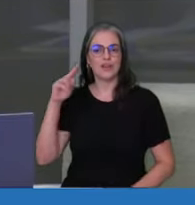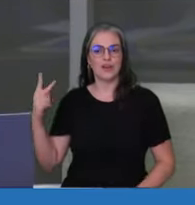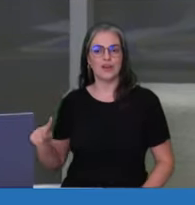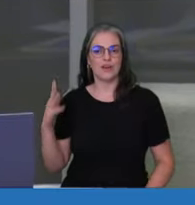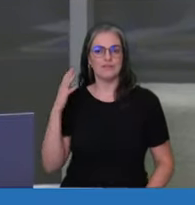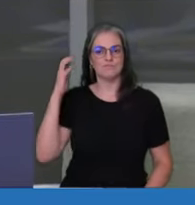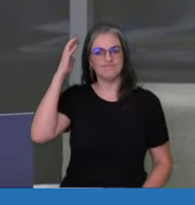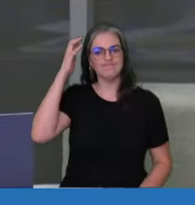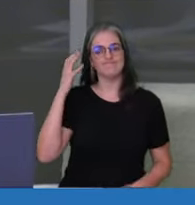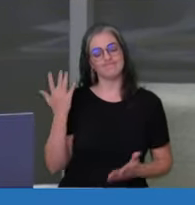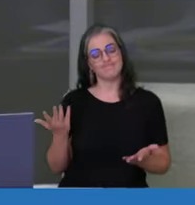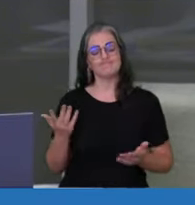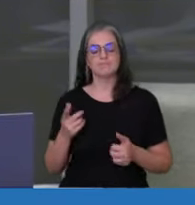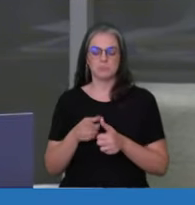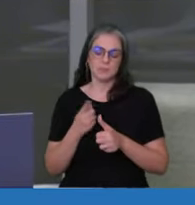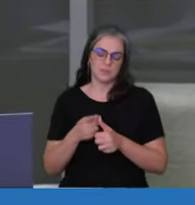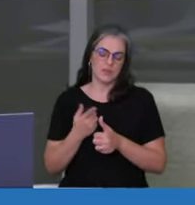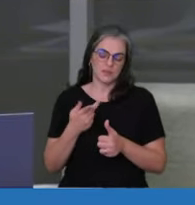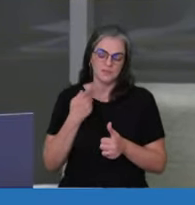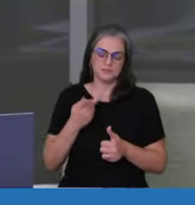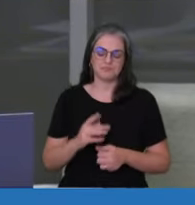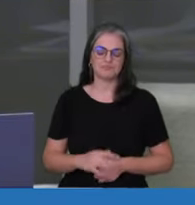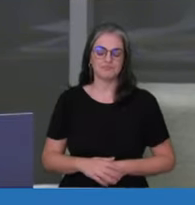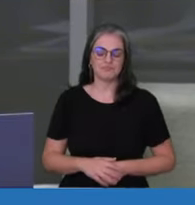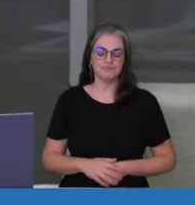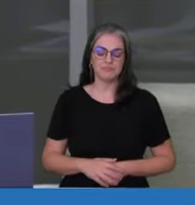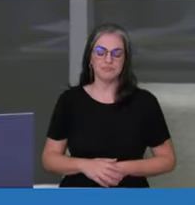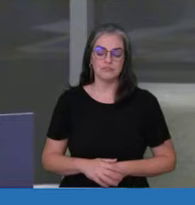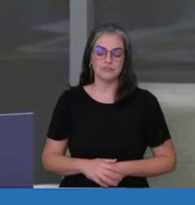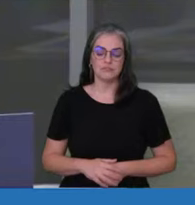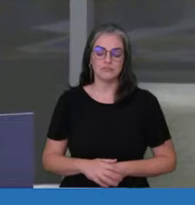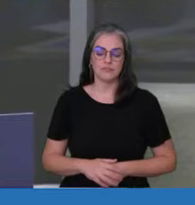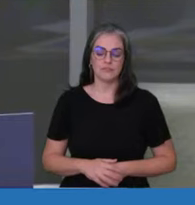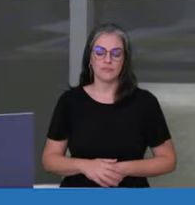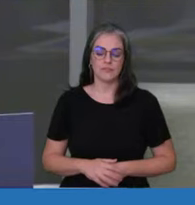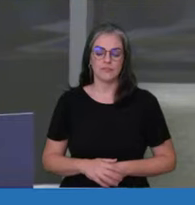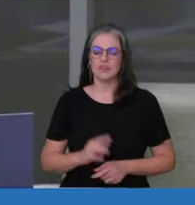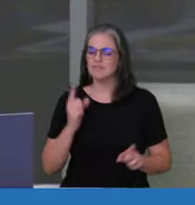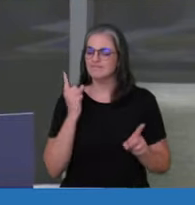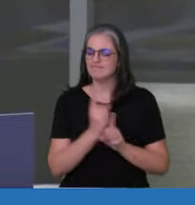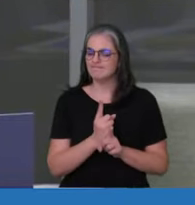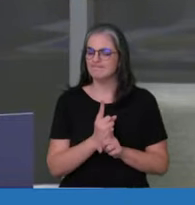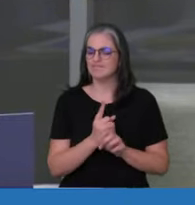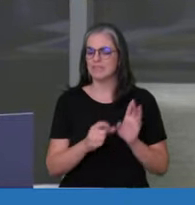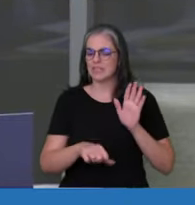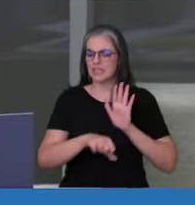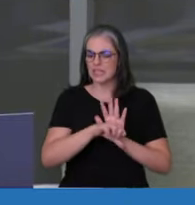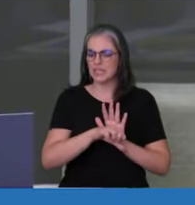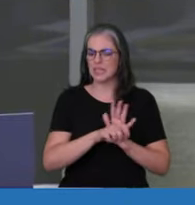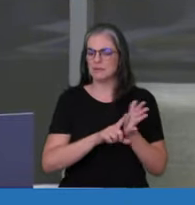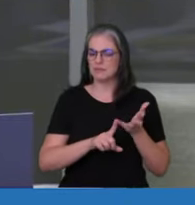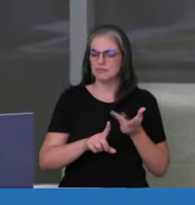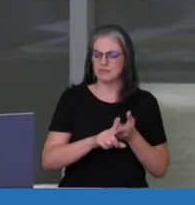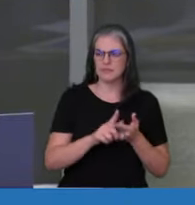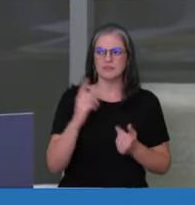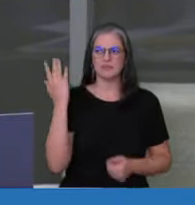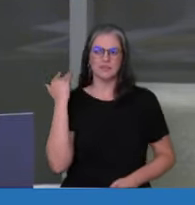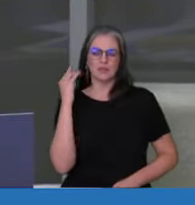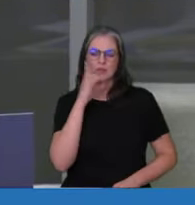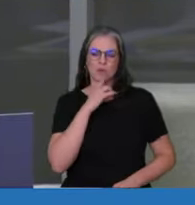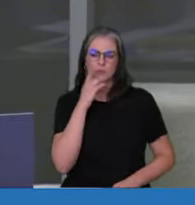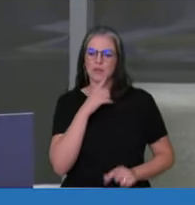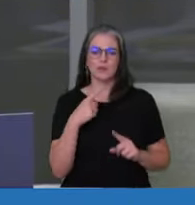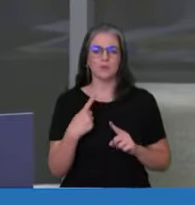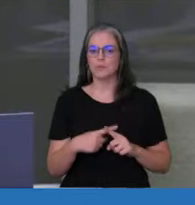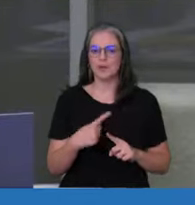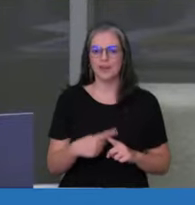primeiro aspecto. Eu acredito que só foi possível ter uma resolução desse crime, que todos nós ficamos sabendo no último domingo, porque